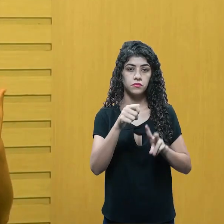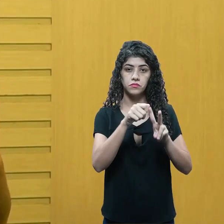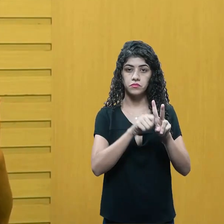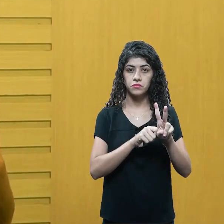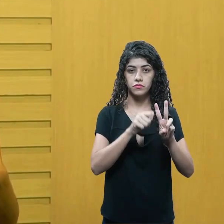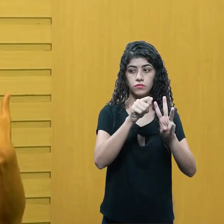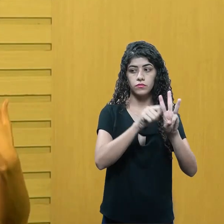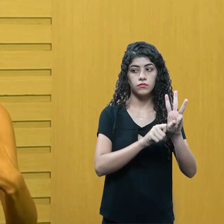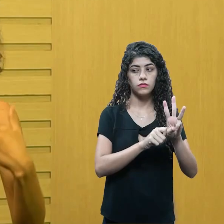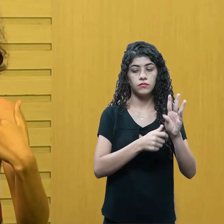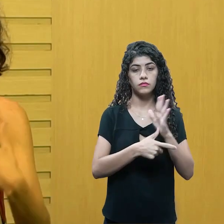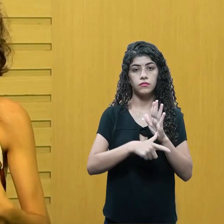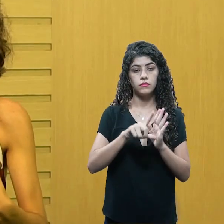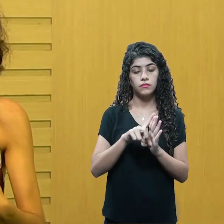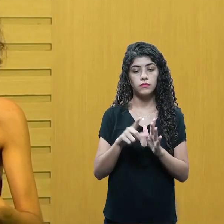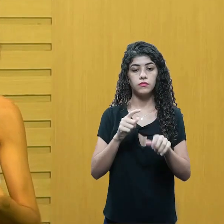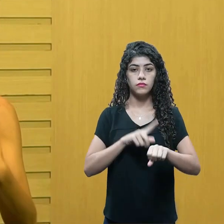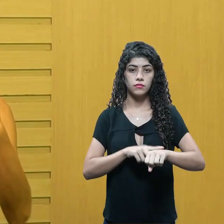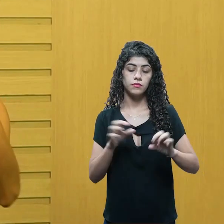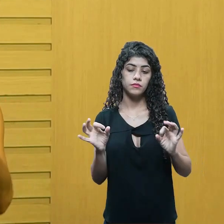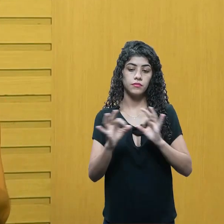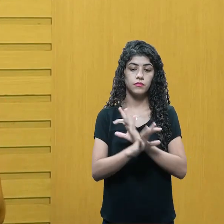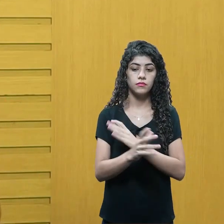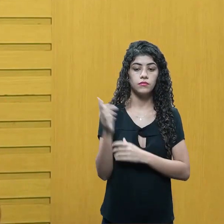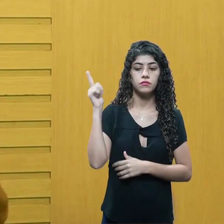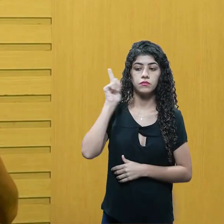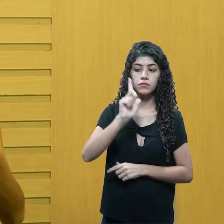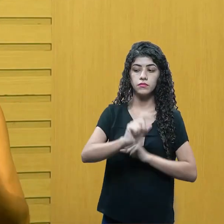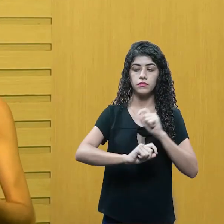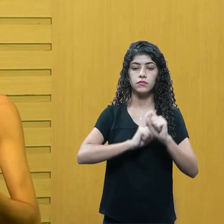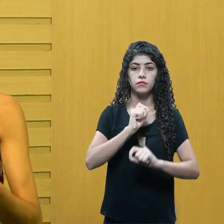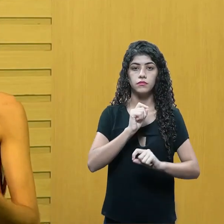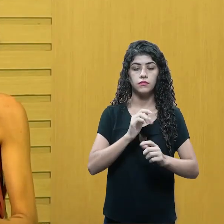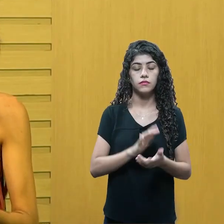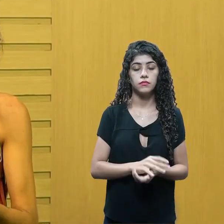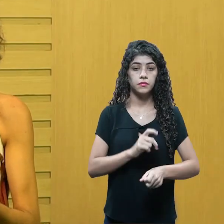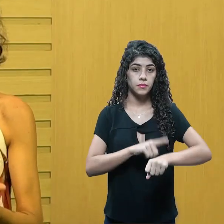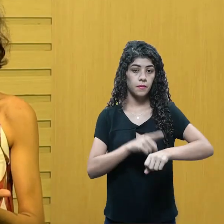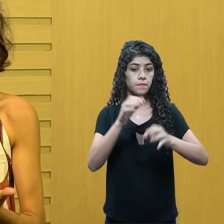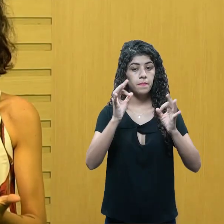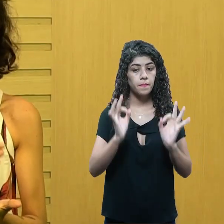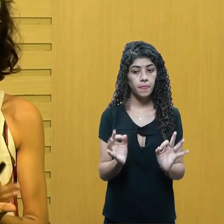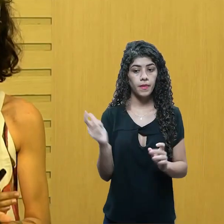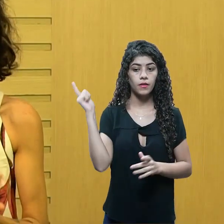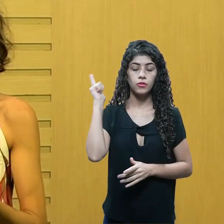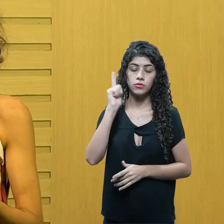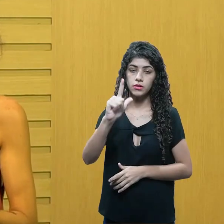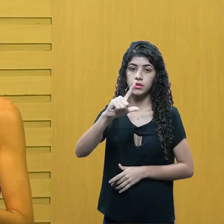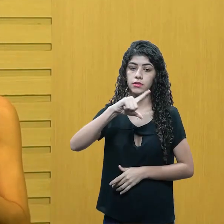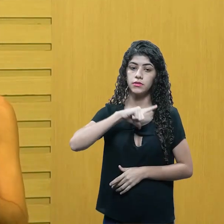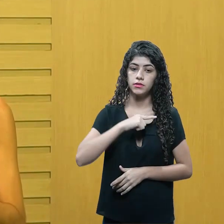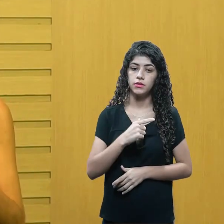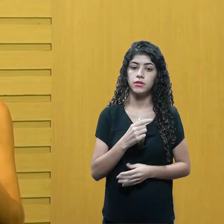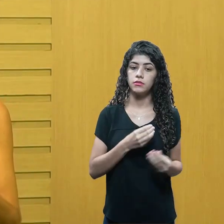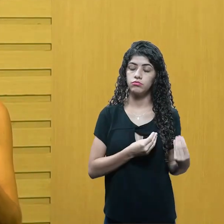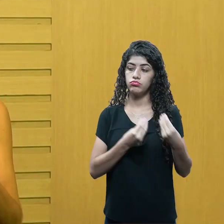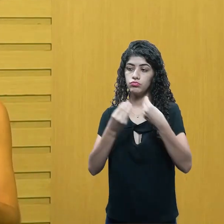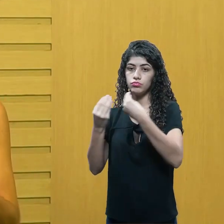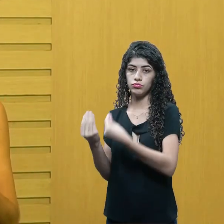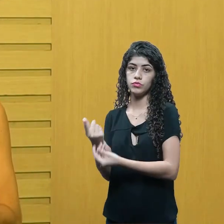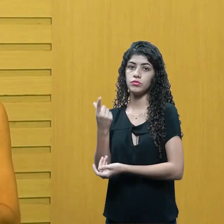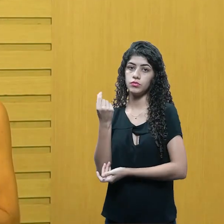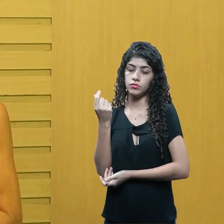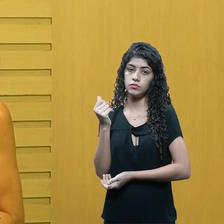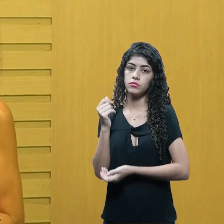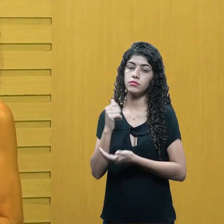com uns 2 meses, 3 meses antes do seu prazo final, para que você consiga ter o certificado a tempo e consiga, assim, ter prazo